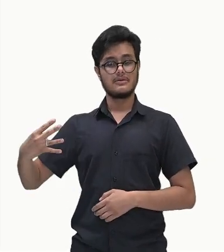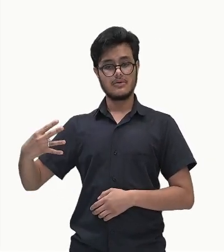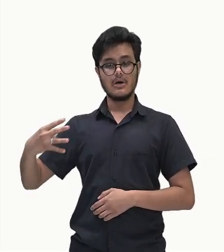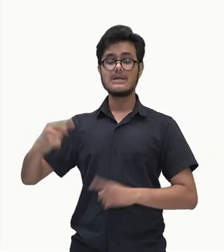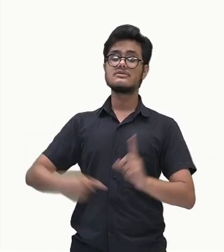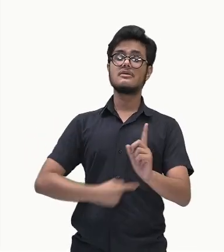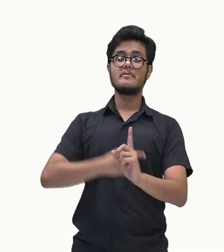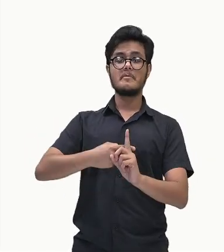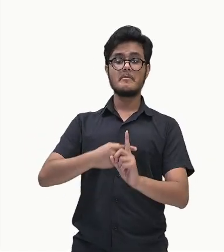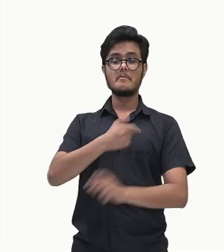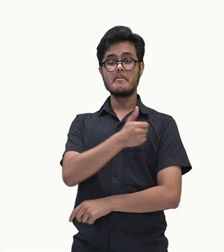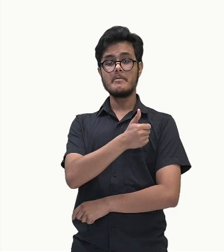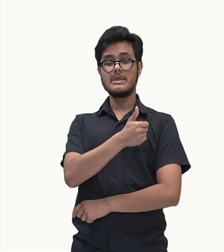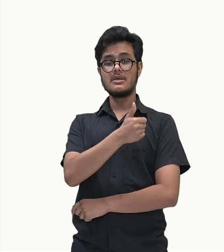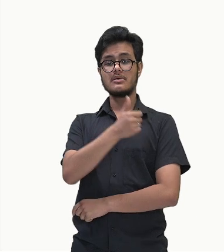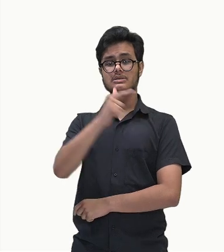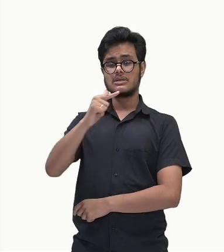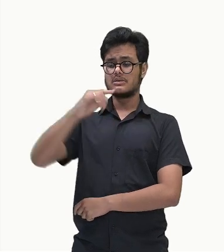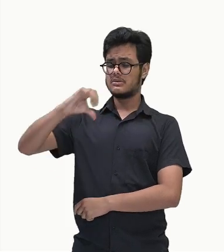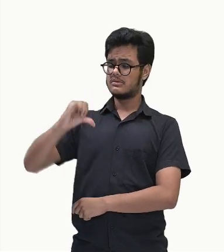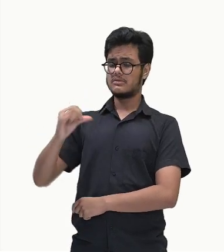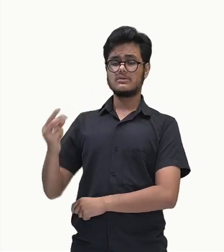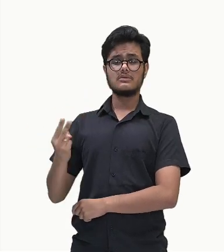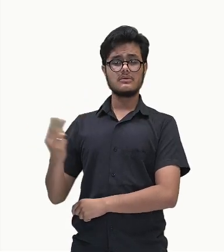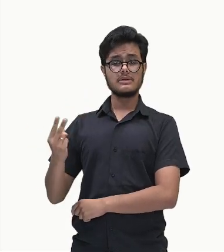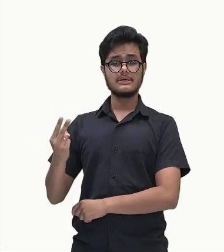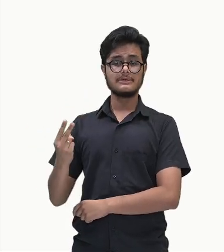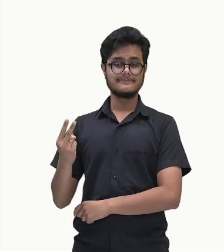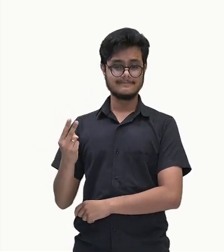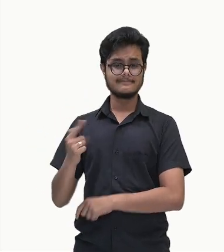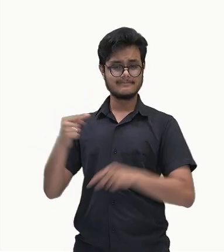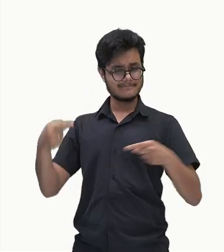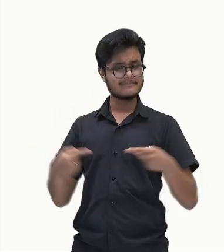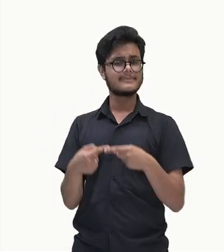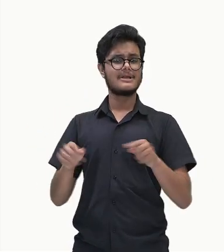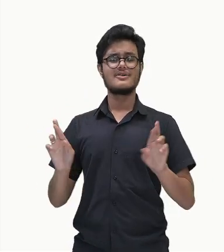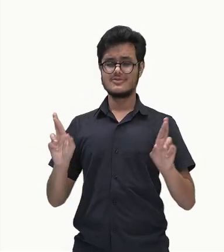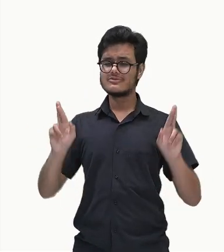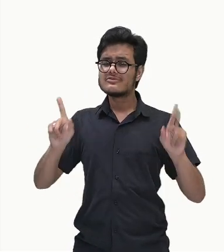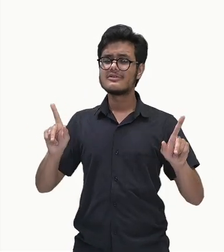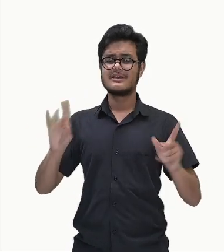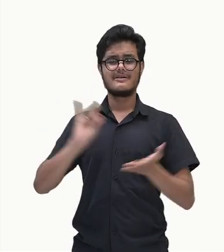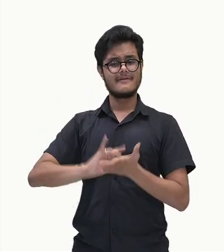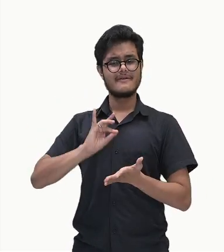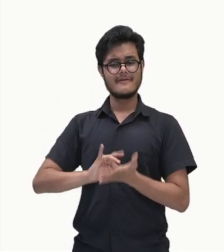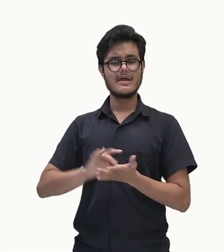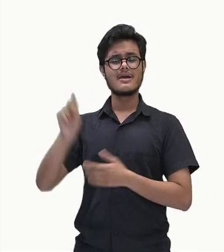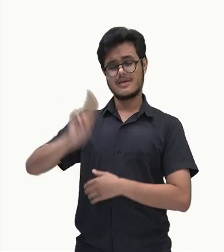+ 1 792 combinações diferentes que nos dá